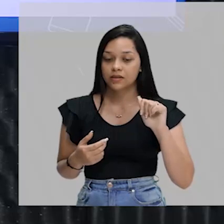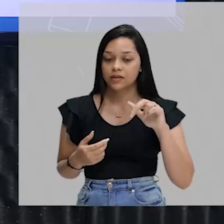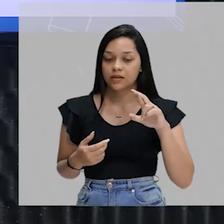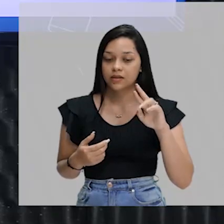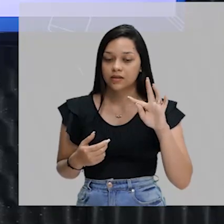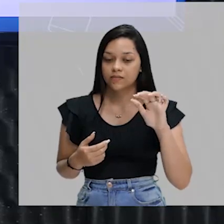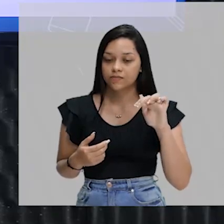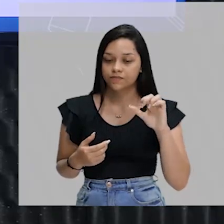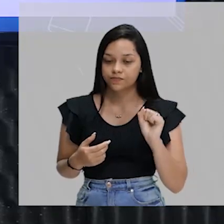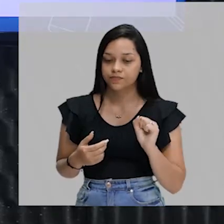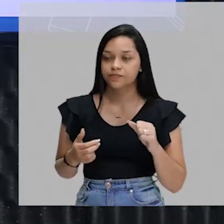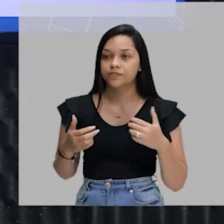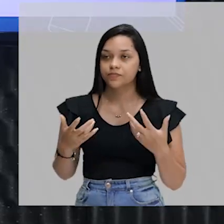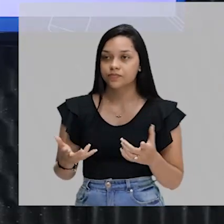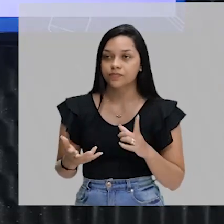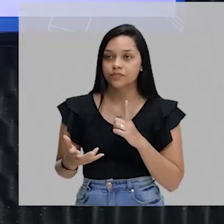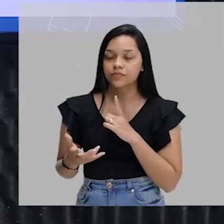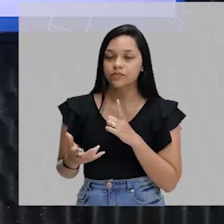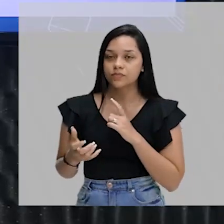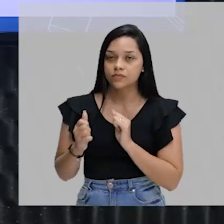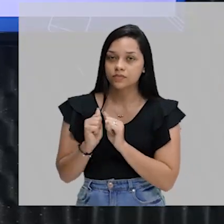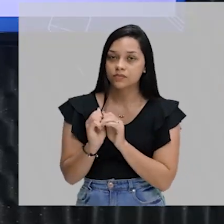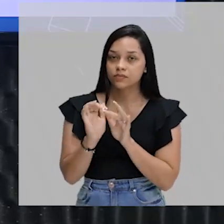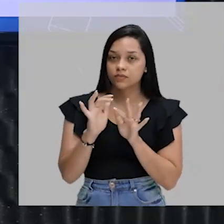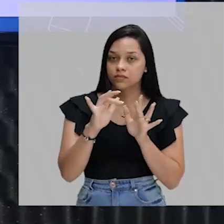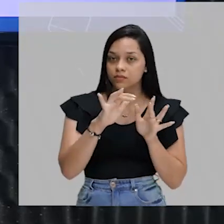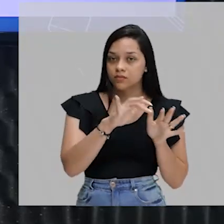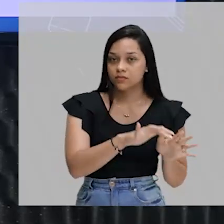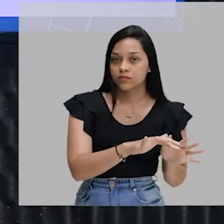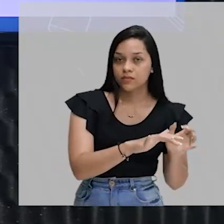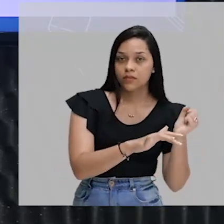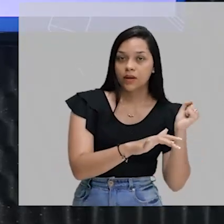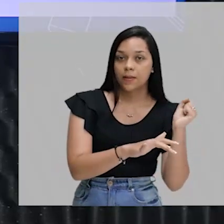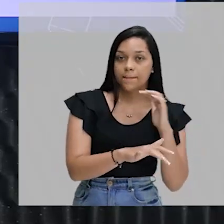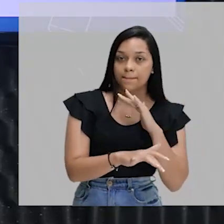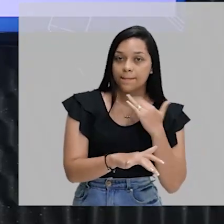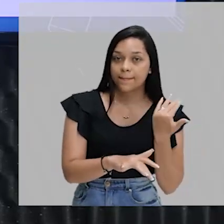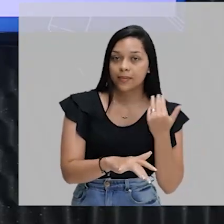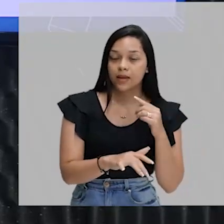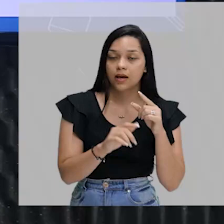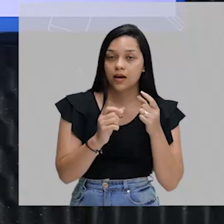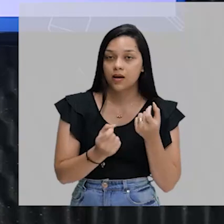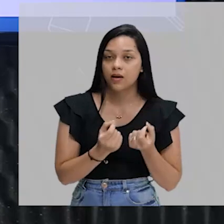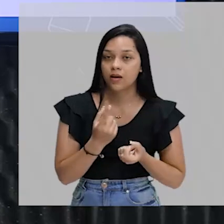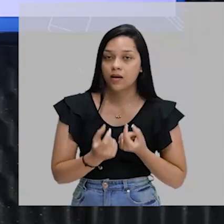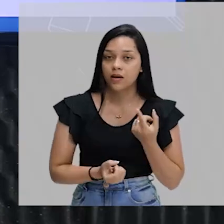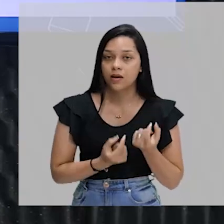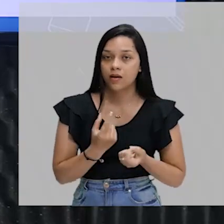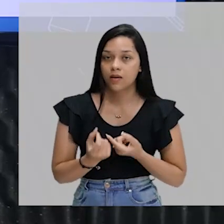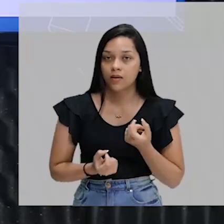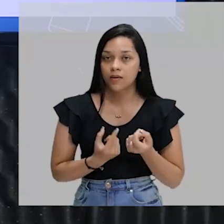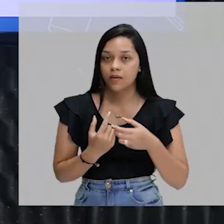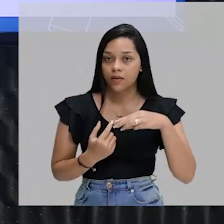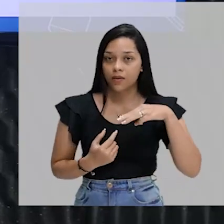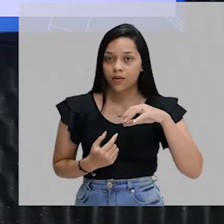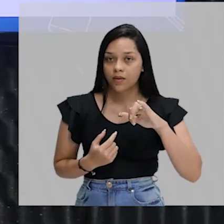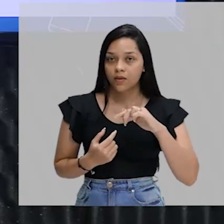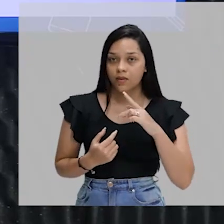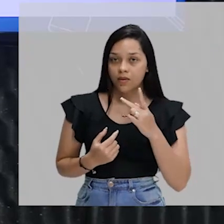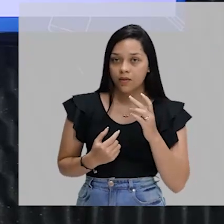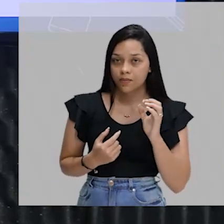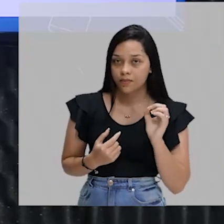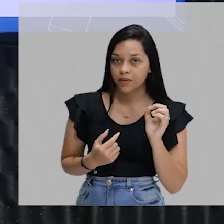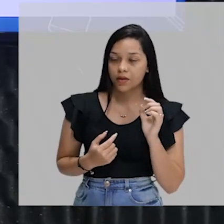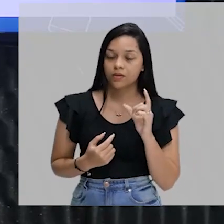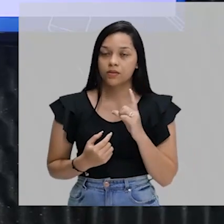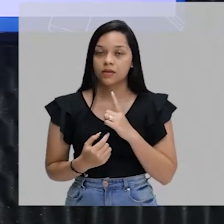exemplo, invasoras e que podem matar o milho. Então, essa bactéria que